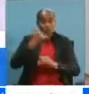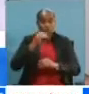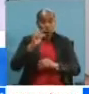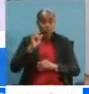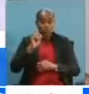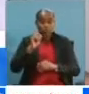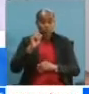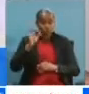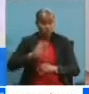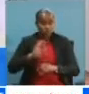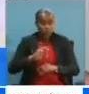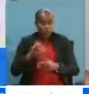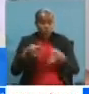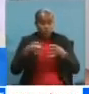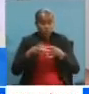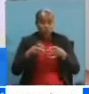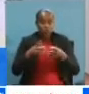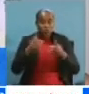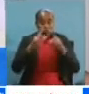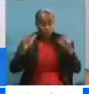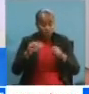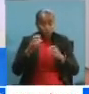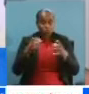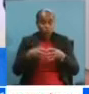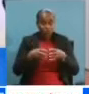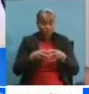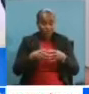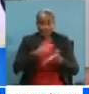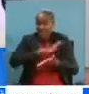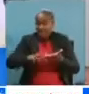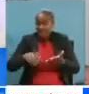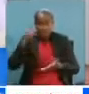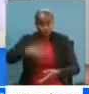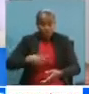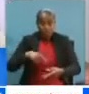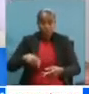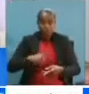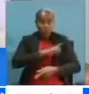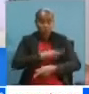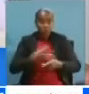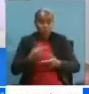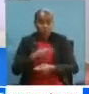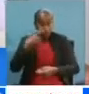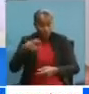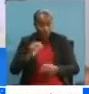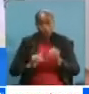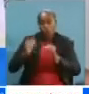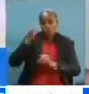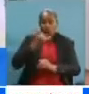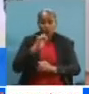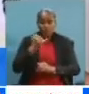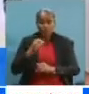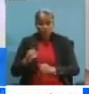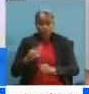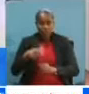inflação acumulada está à volta disso, então não há nada que nos obrigue a repor o poder de compra. E vamos observar aquilo que é a inflação em 2020 e, em